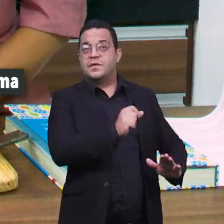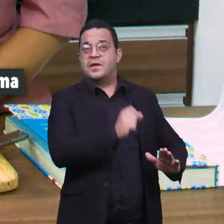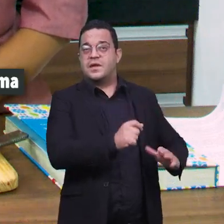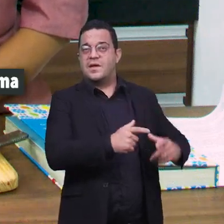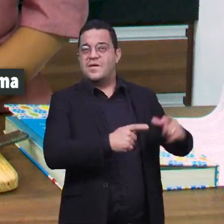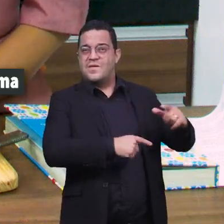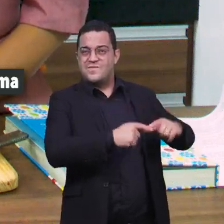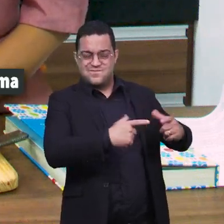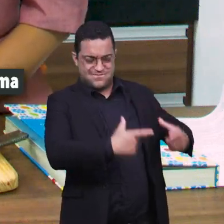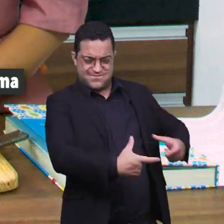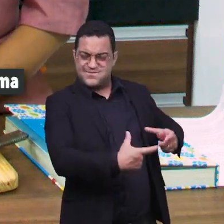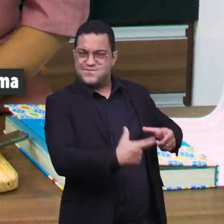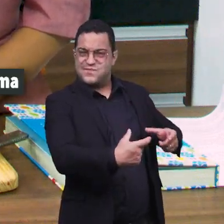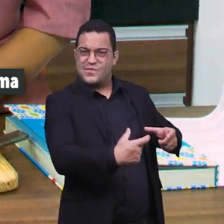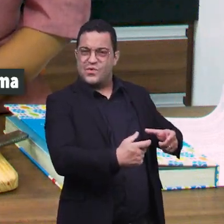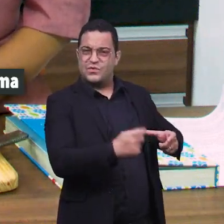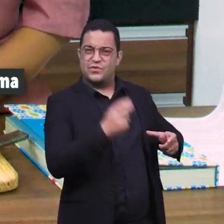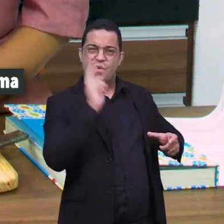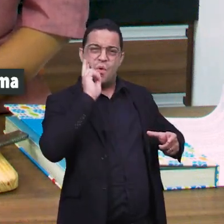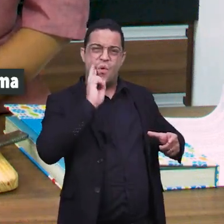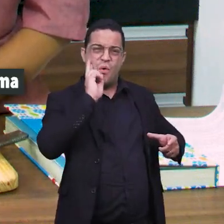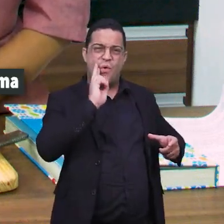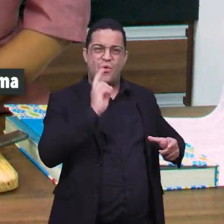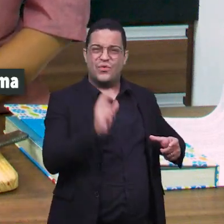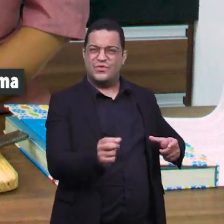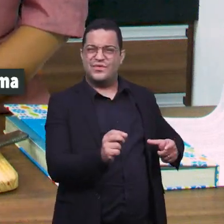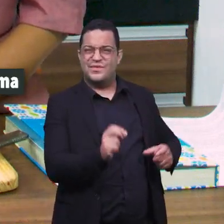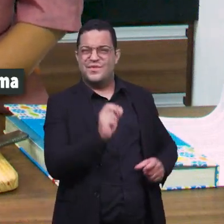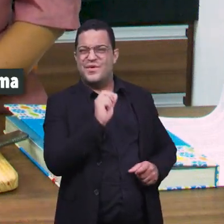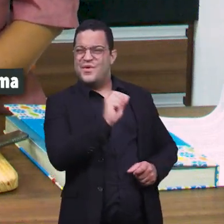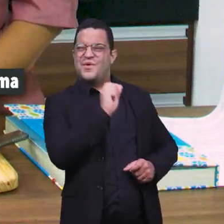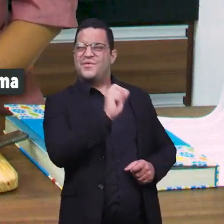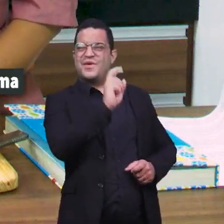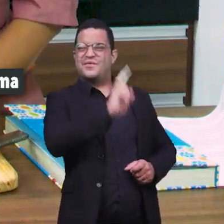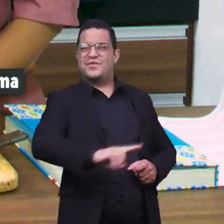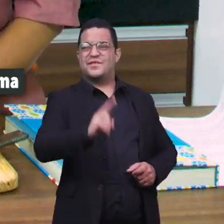desse equipamento aqui e é maravilhoso, ela usa